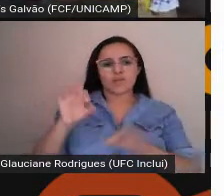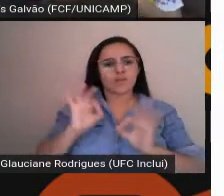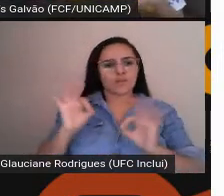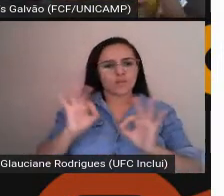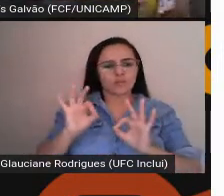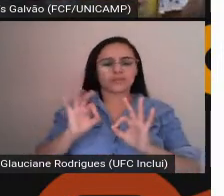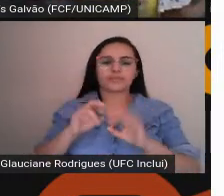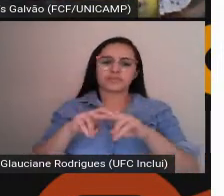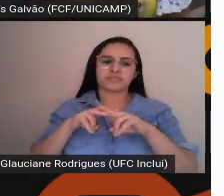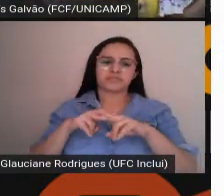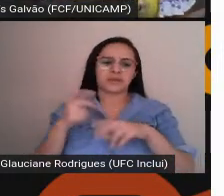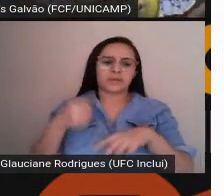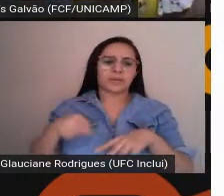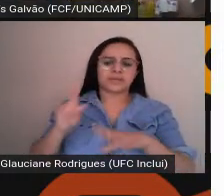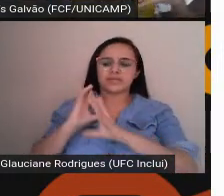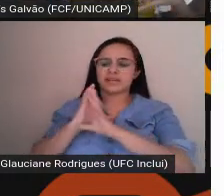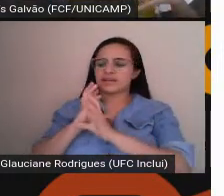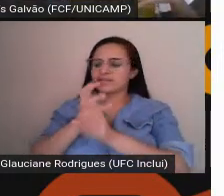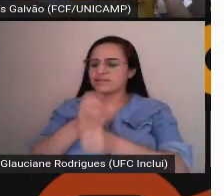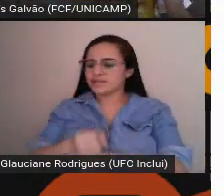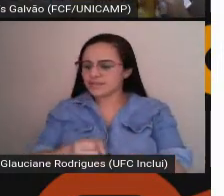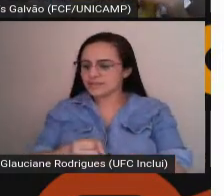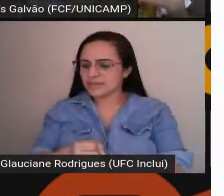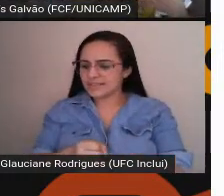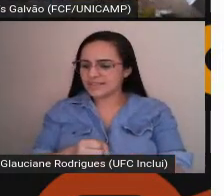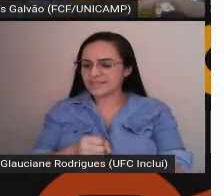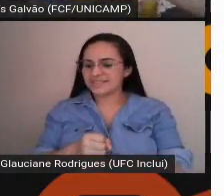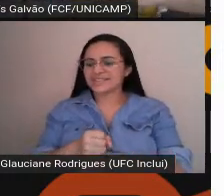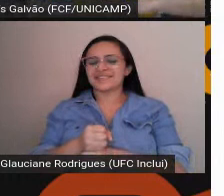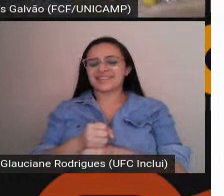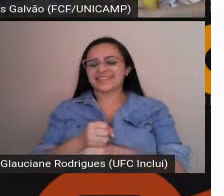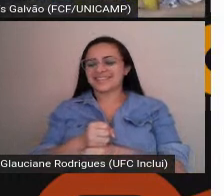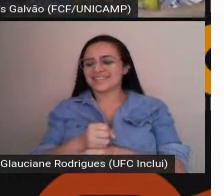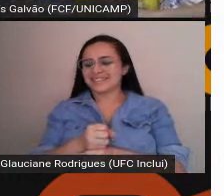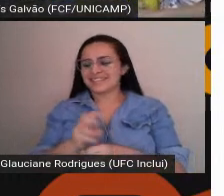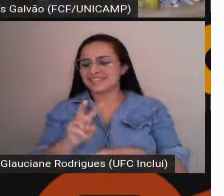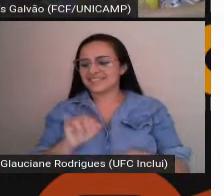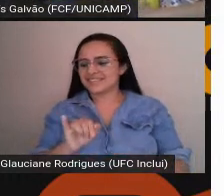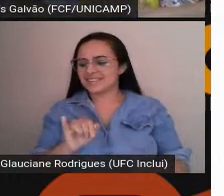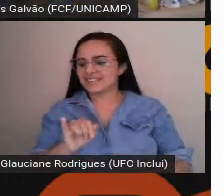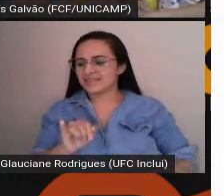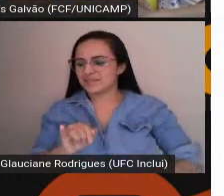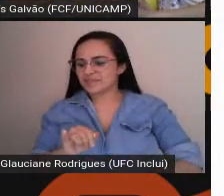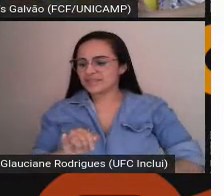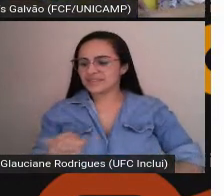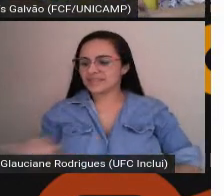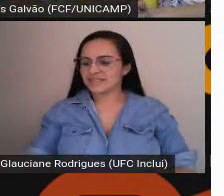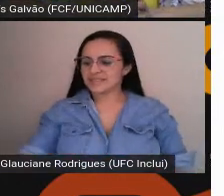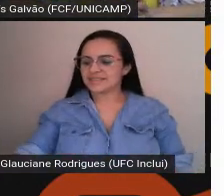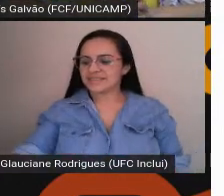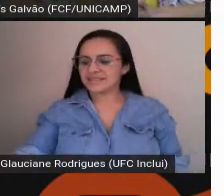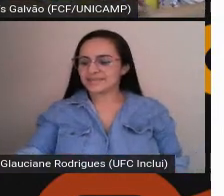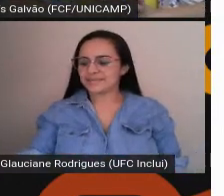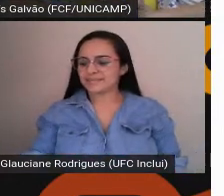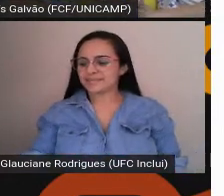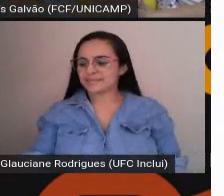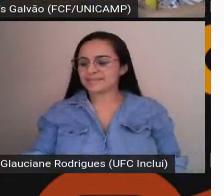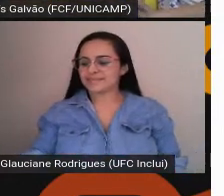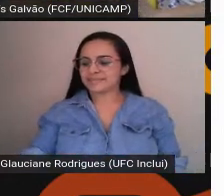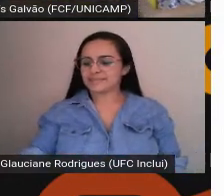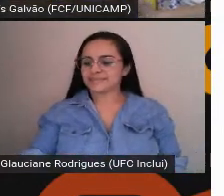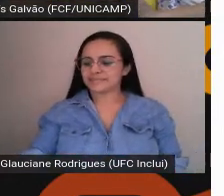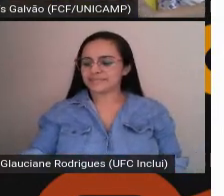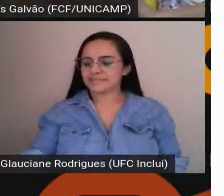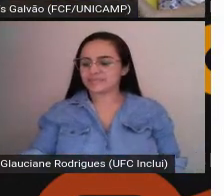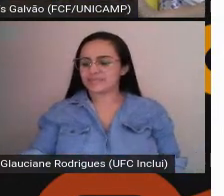do assunto, né? A gente precisa investigar aquele assunto numa pesquisa primária. E é necessário ter recursos disponíveis,